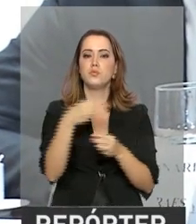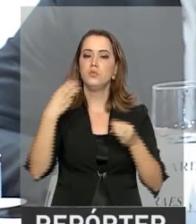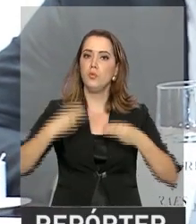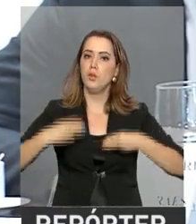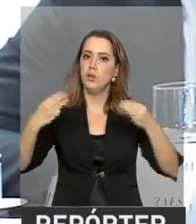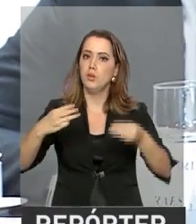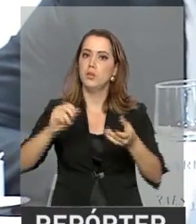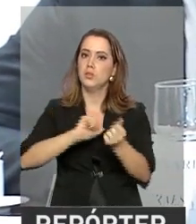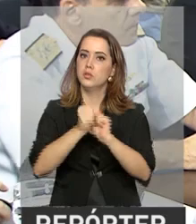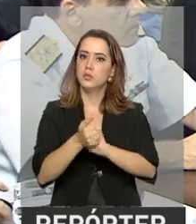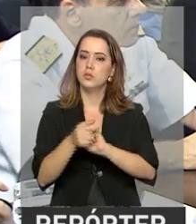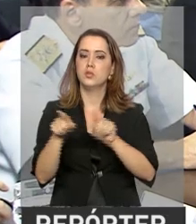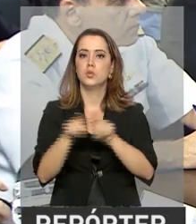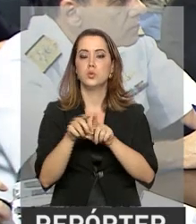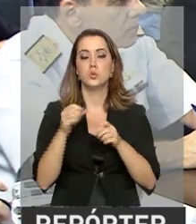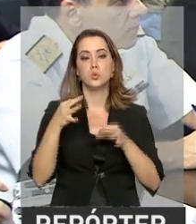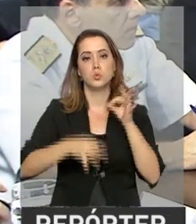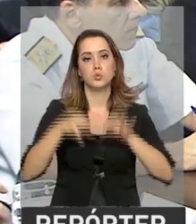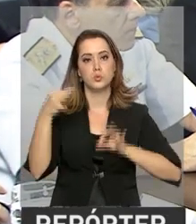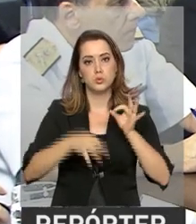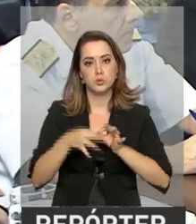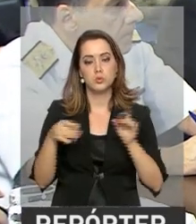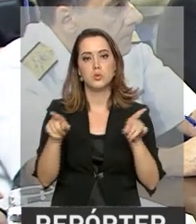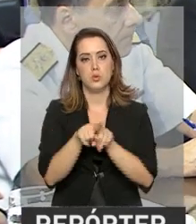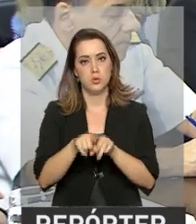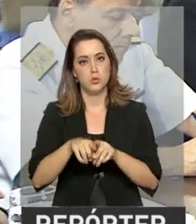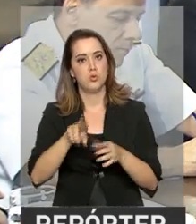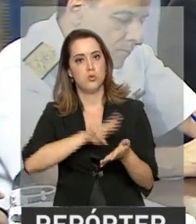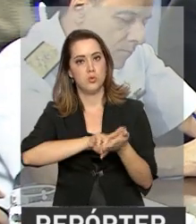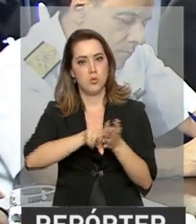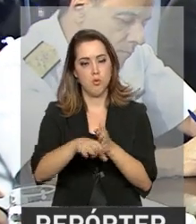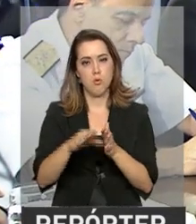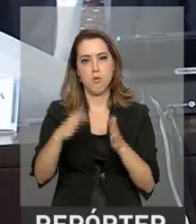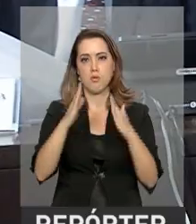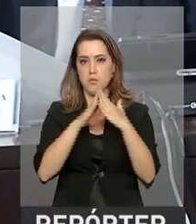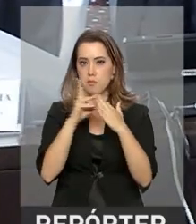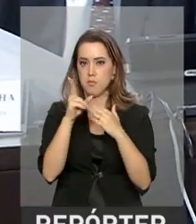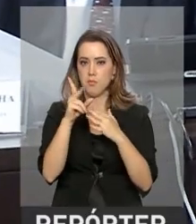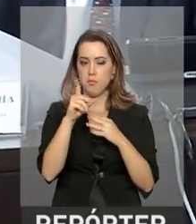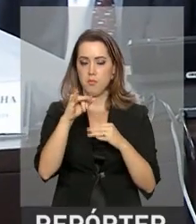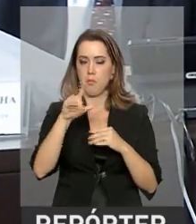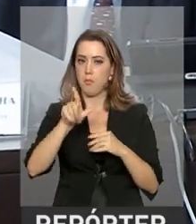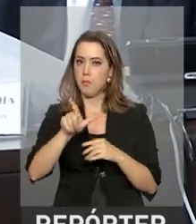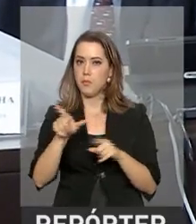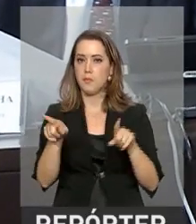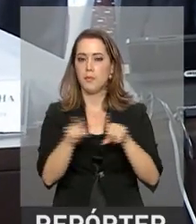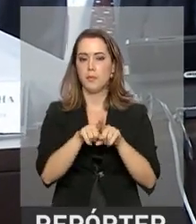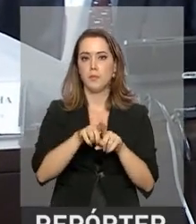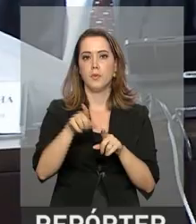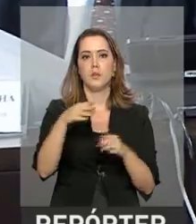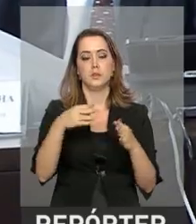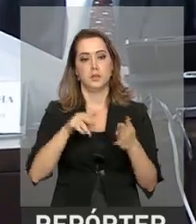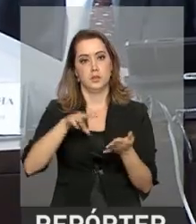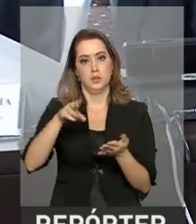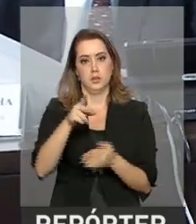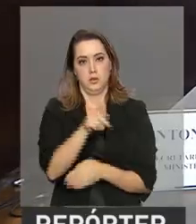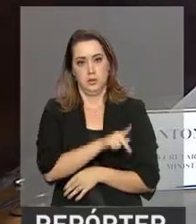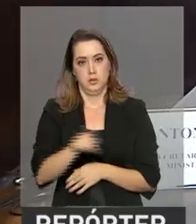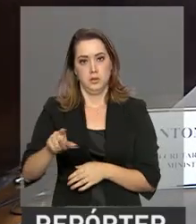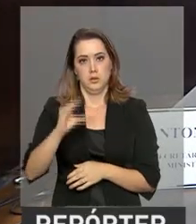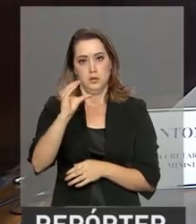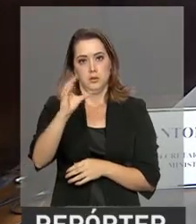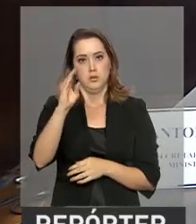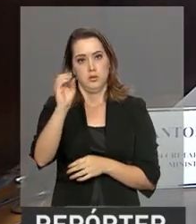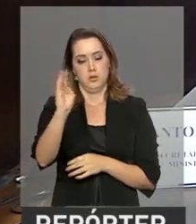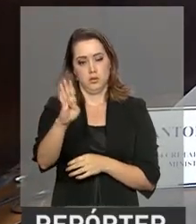Esporte, Leonardo Pisciani, o da Justiça, Alexandre de Moraes, da Casa Civil, Eliseu Padilha, além dos presidentes do Comitê Olímpico Brasileiro, Carlos